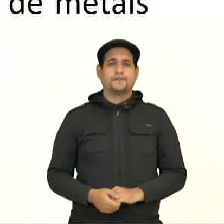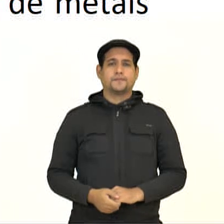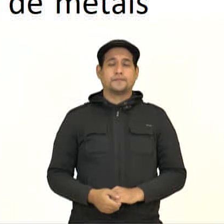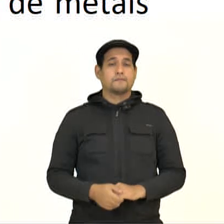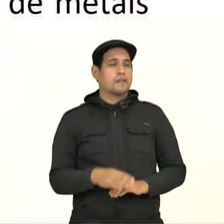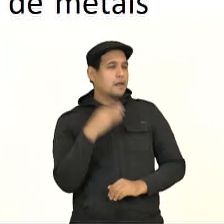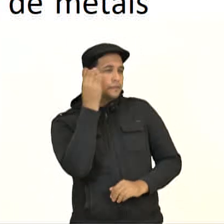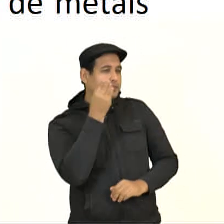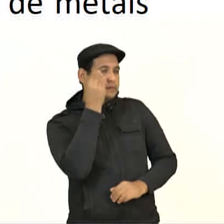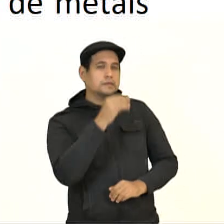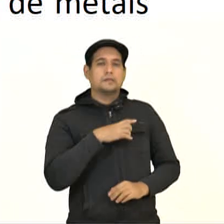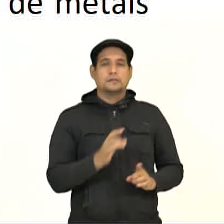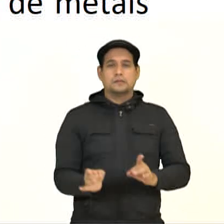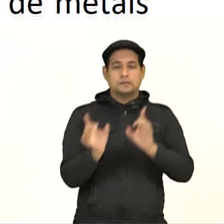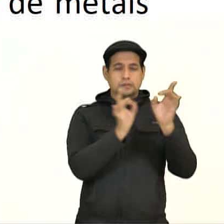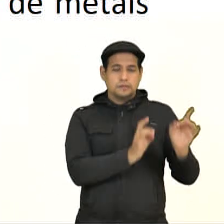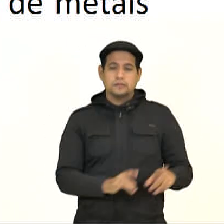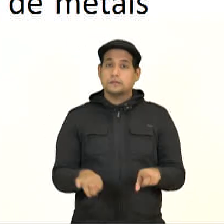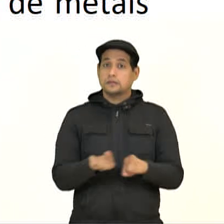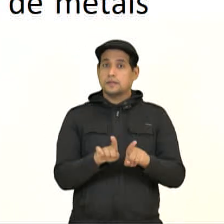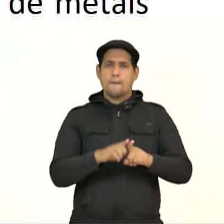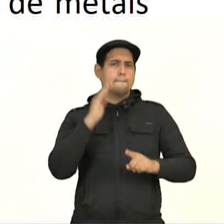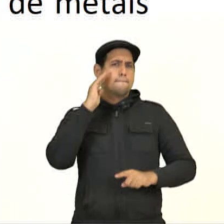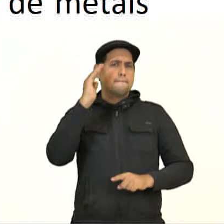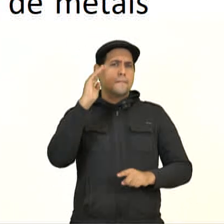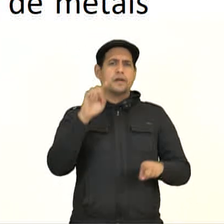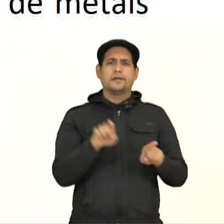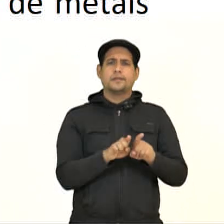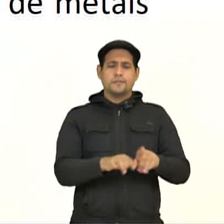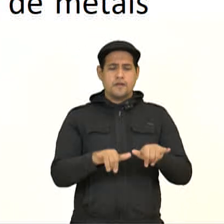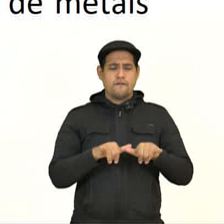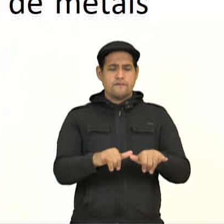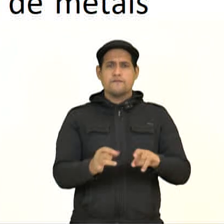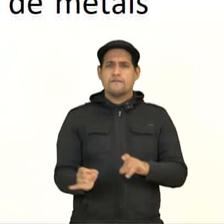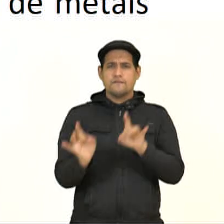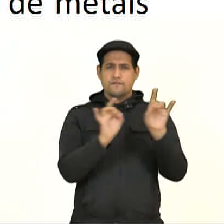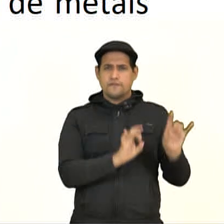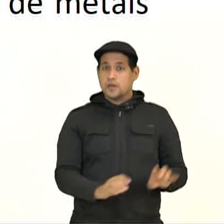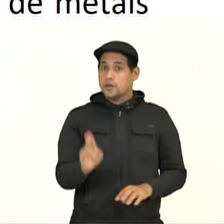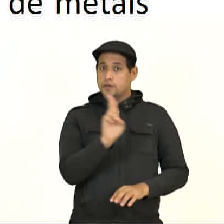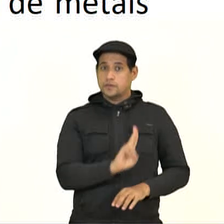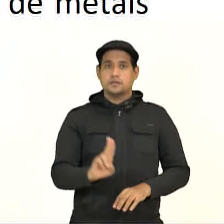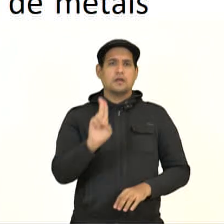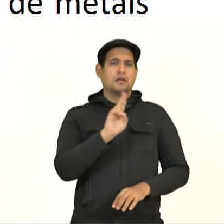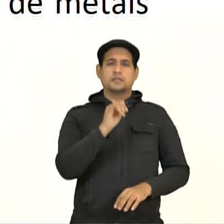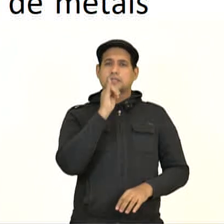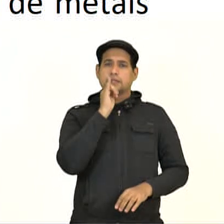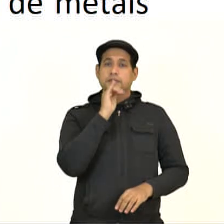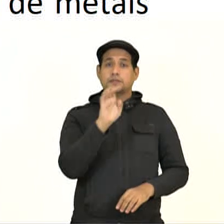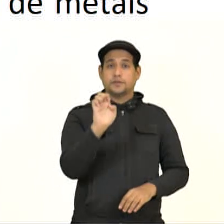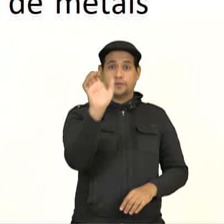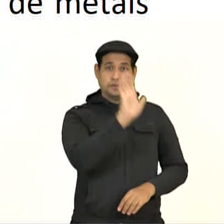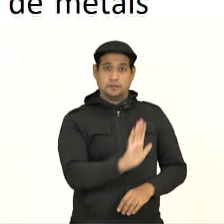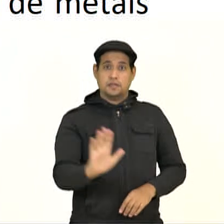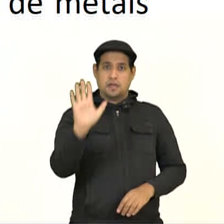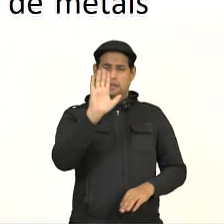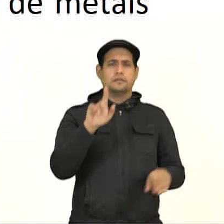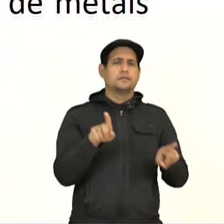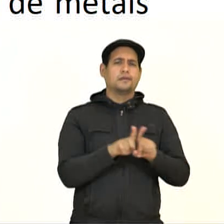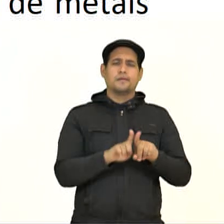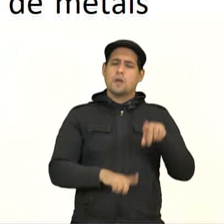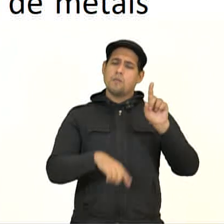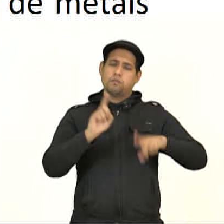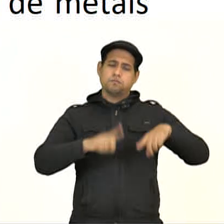As experiências comerciais e os princípios mercantilistas adotados nos estados europeus variaram, ou